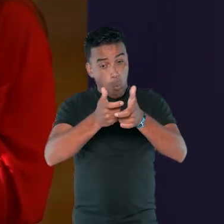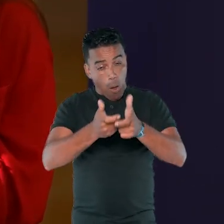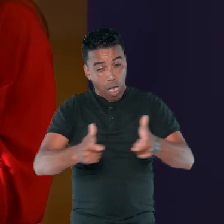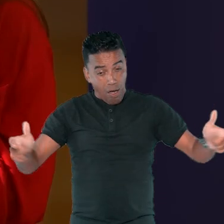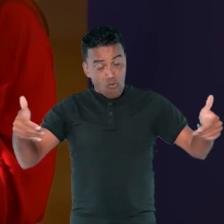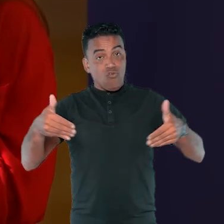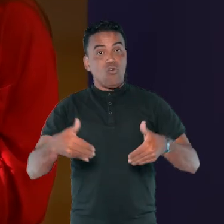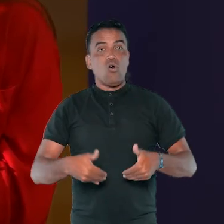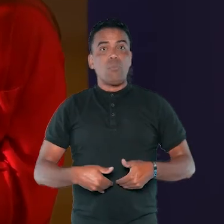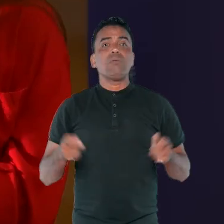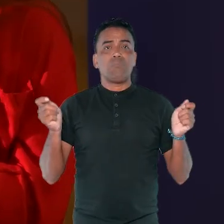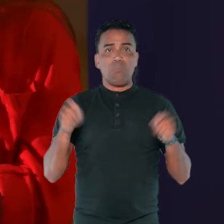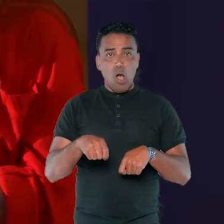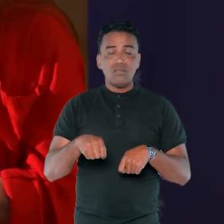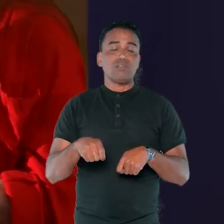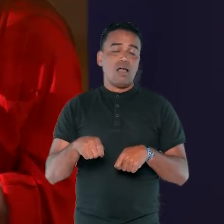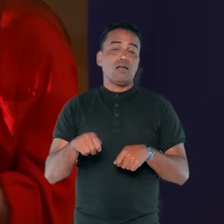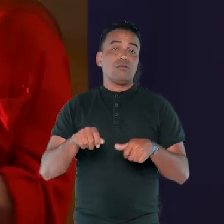possa ser revolução.